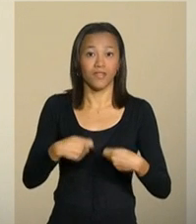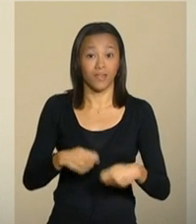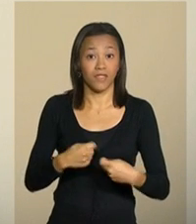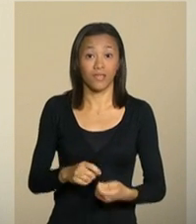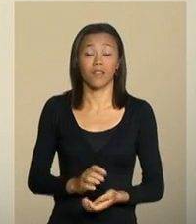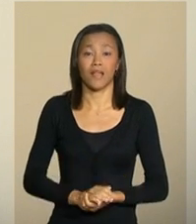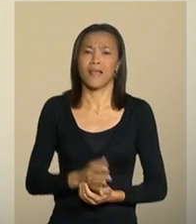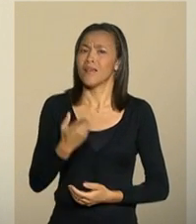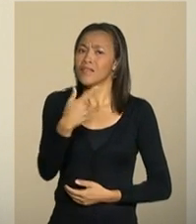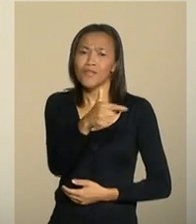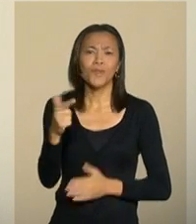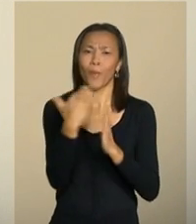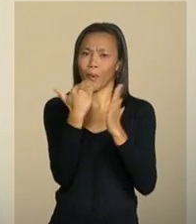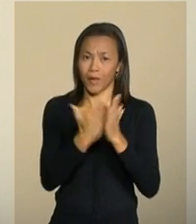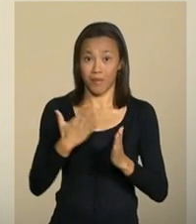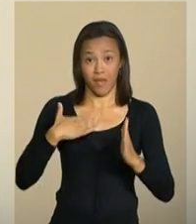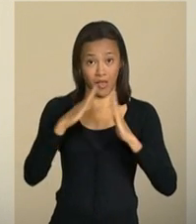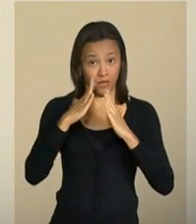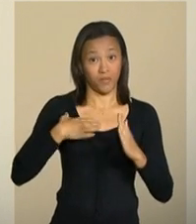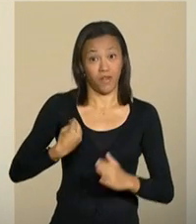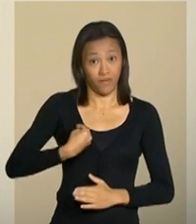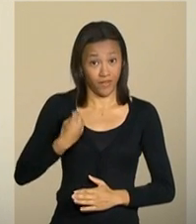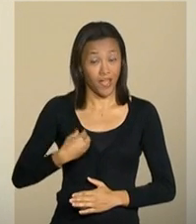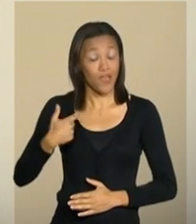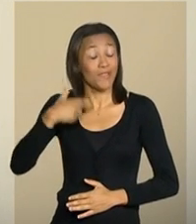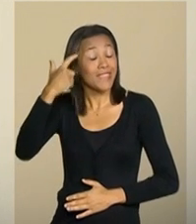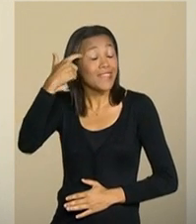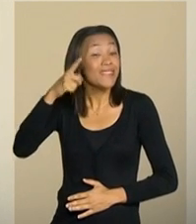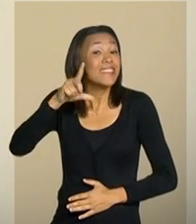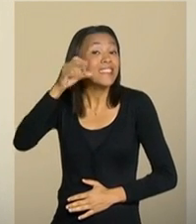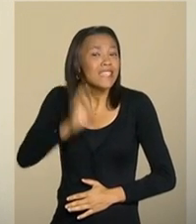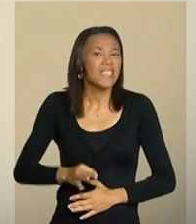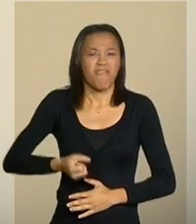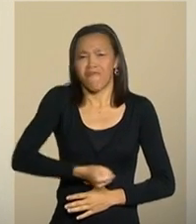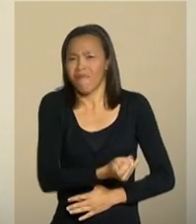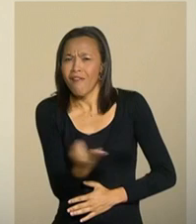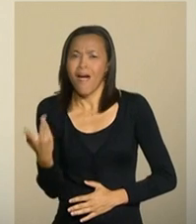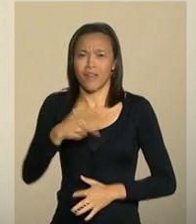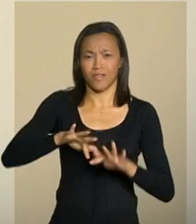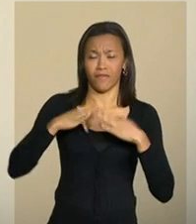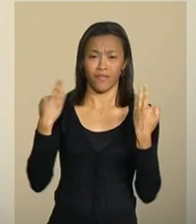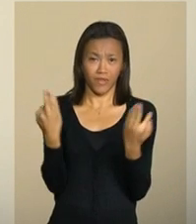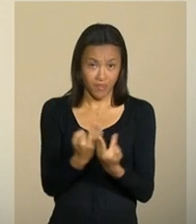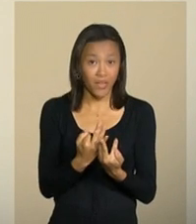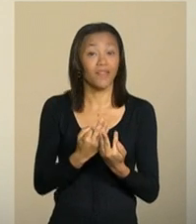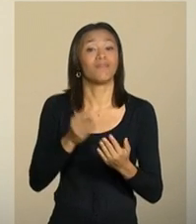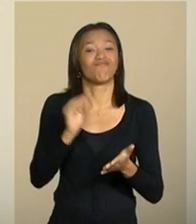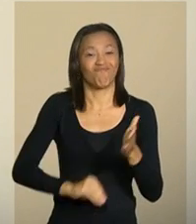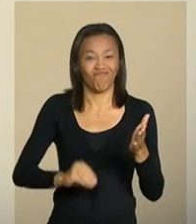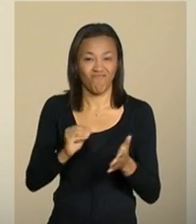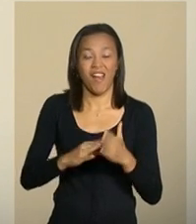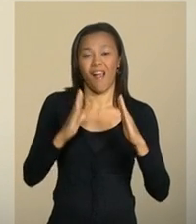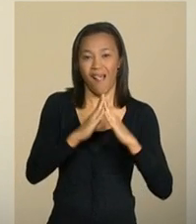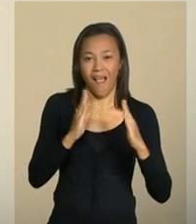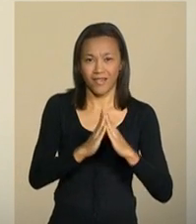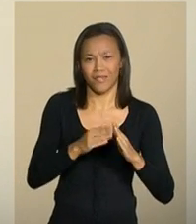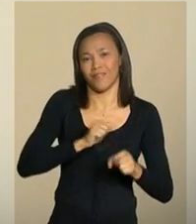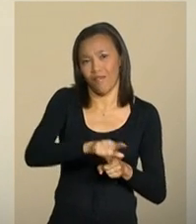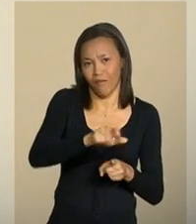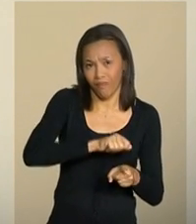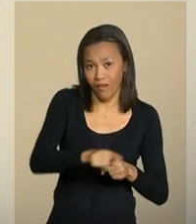sem o Minha Casa Minha Vida Luciano Eu tenho certeza muitas dessas famílias ainda estariam morando de